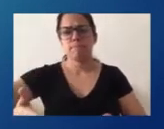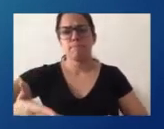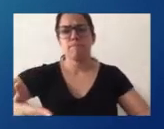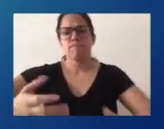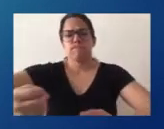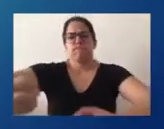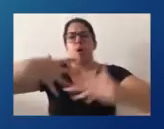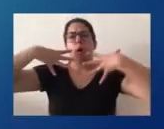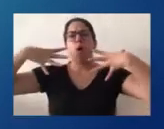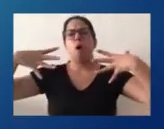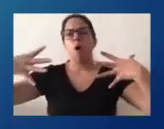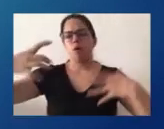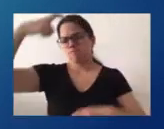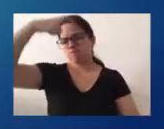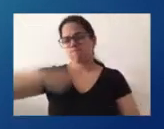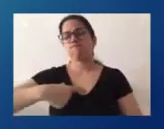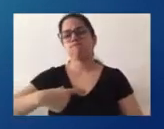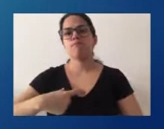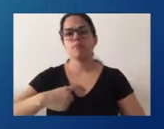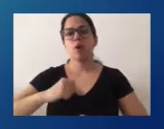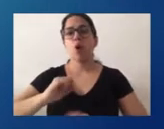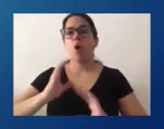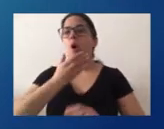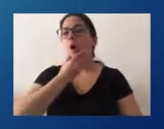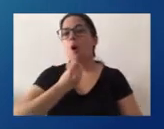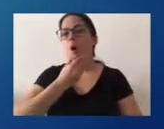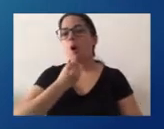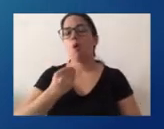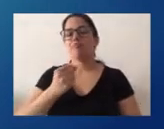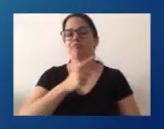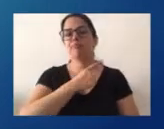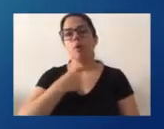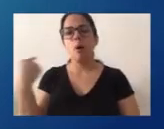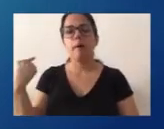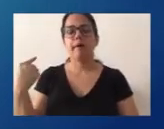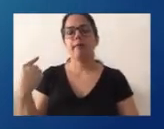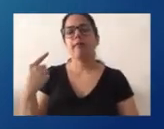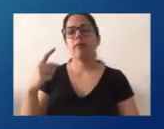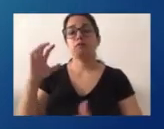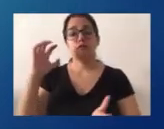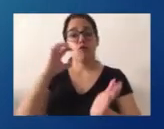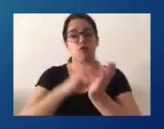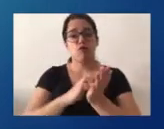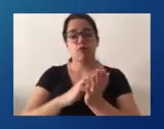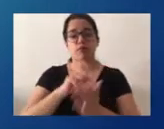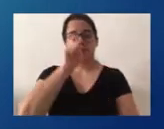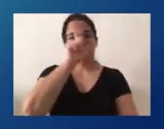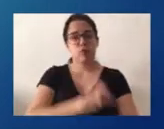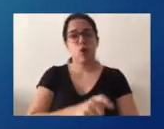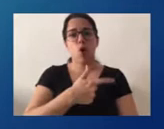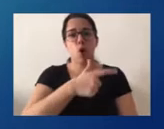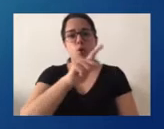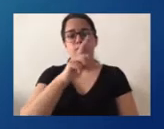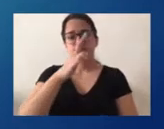o funcionário. O corpo de bombeiros e o SAMU foram encaminhados à empresa, mas o homem já havia morrido, né? E nenhum outro funcionário